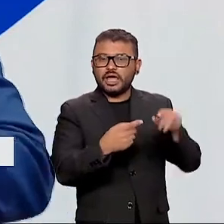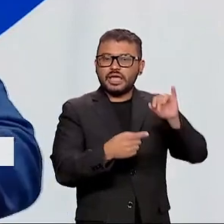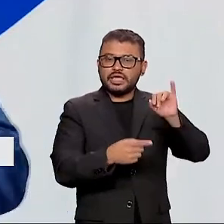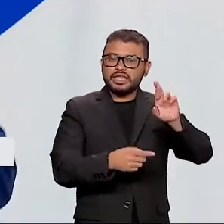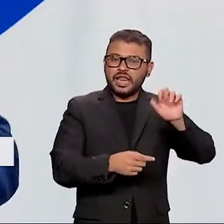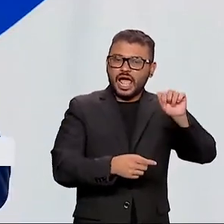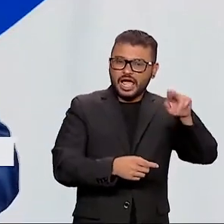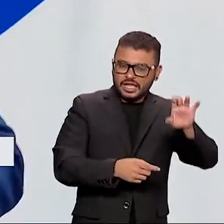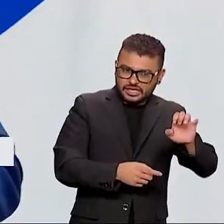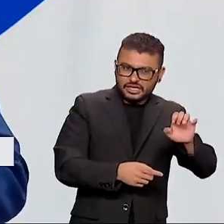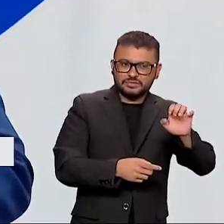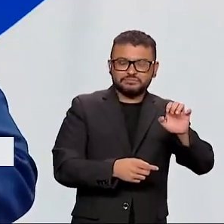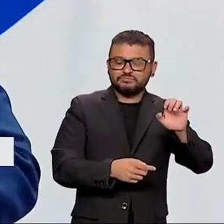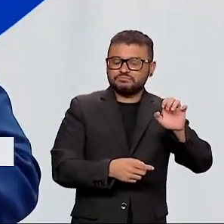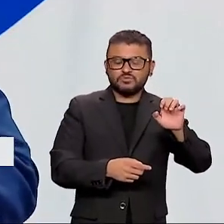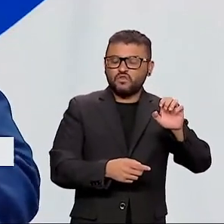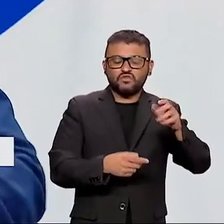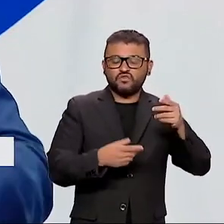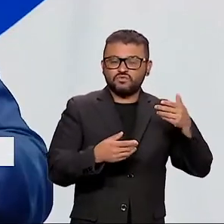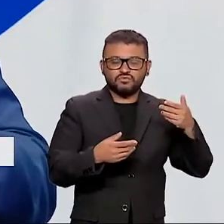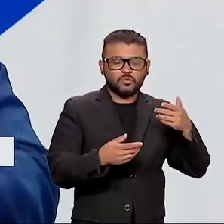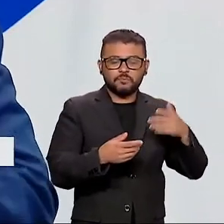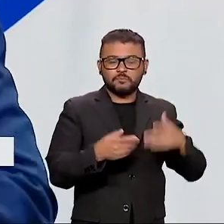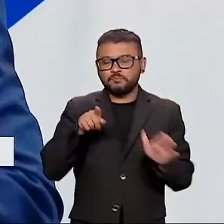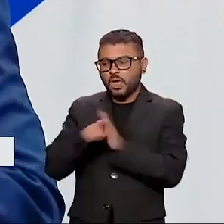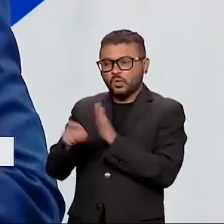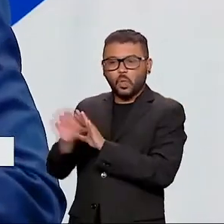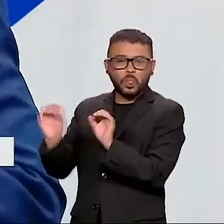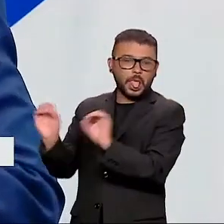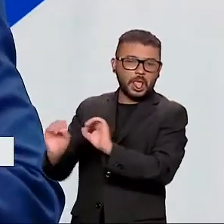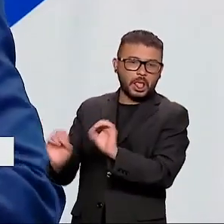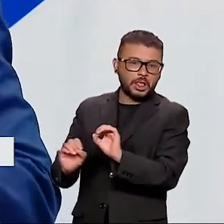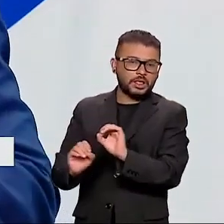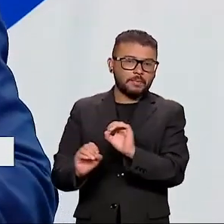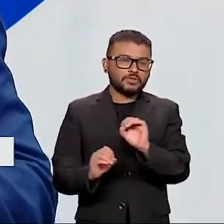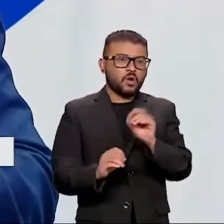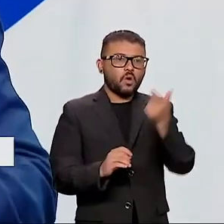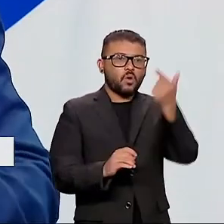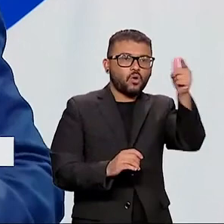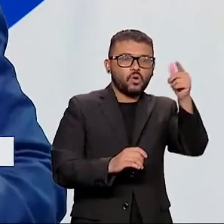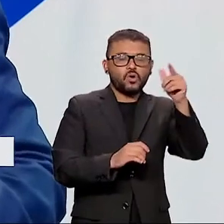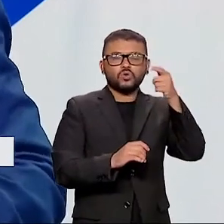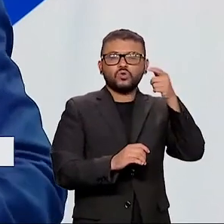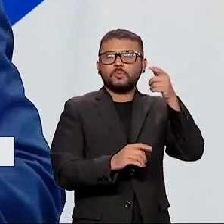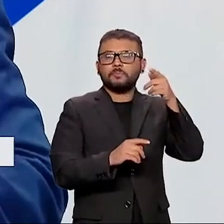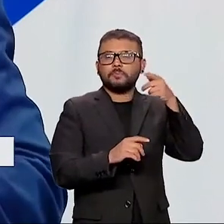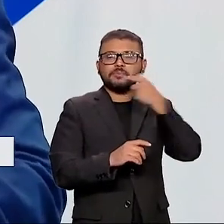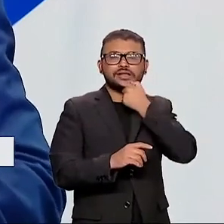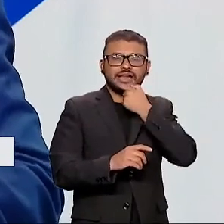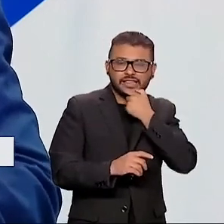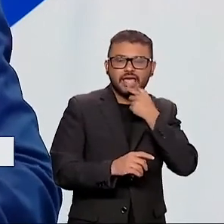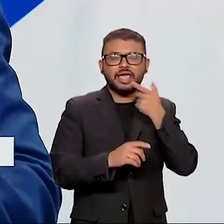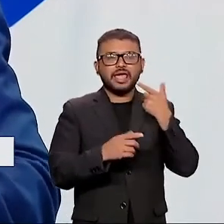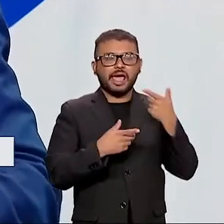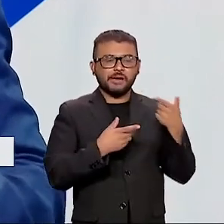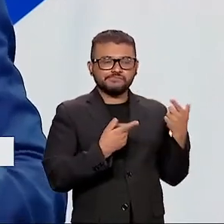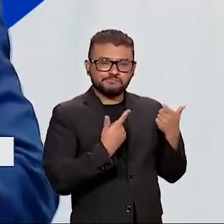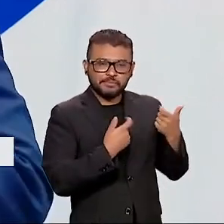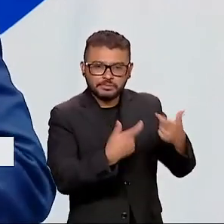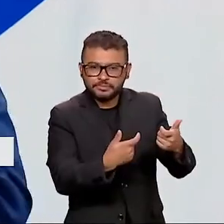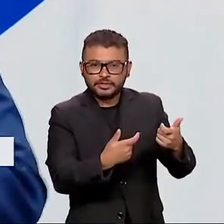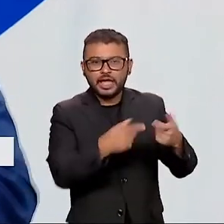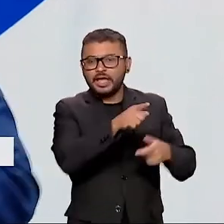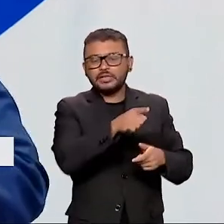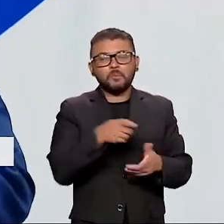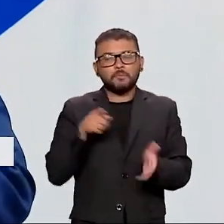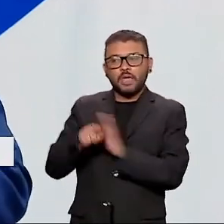e ele não consultou ninguém. Quando o Sarkozy e a Inglaterra invadiram a Líbia, eles eram membros do Conselho Permanente e